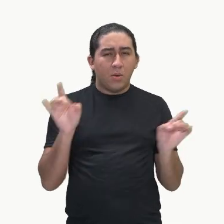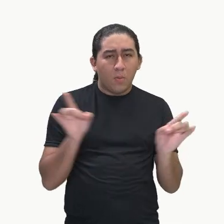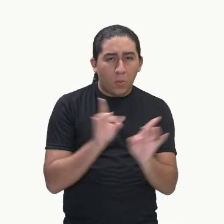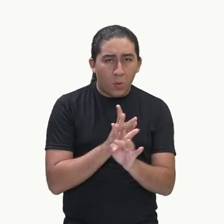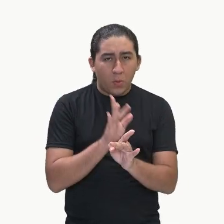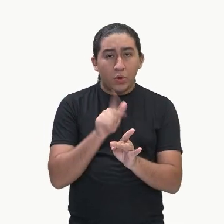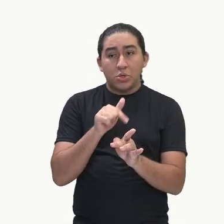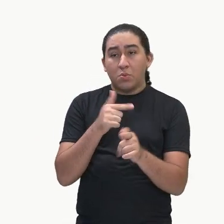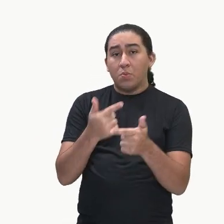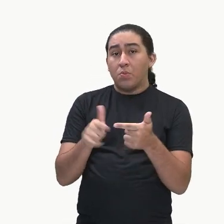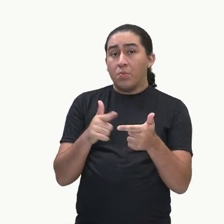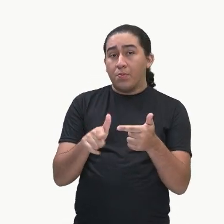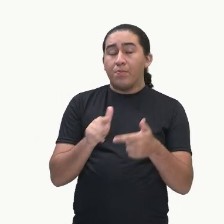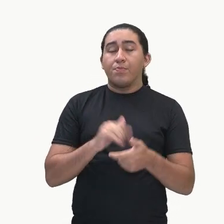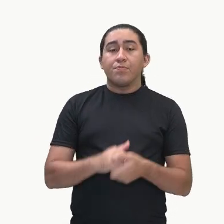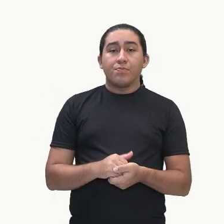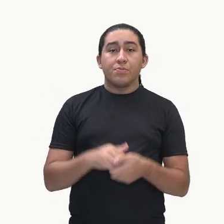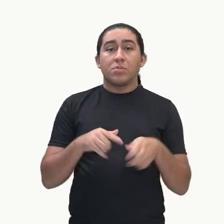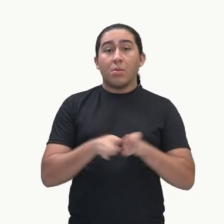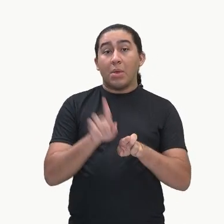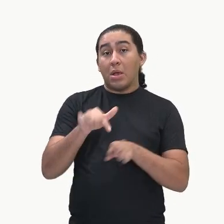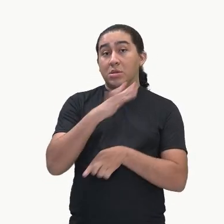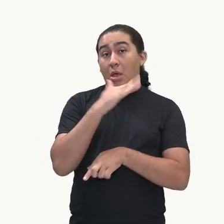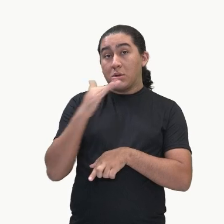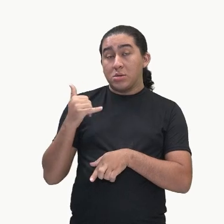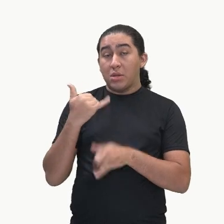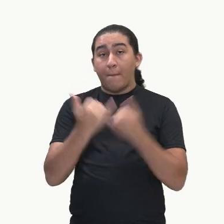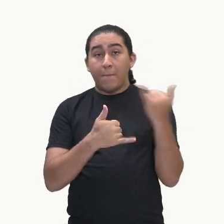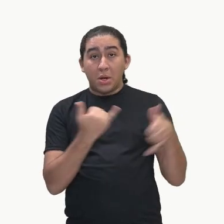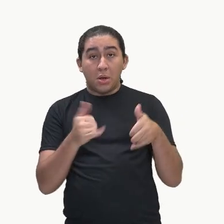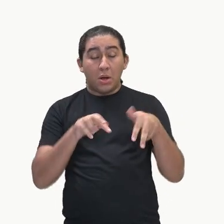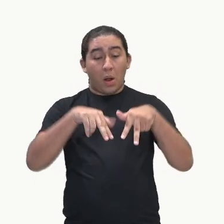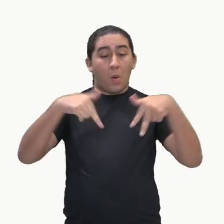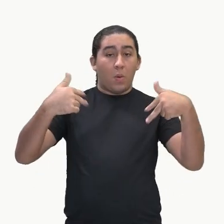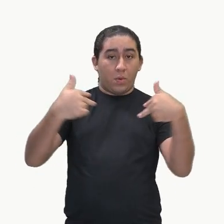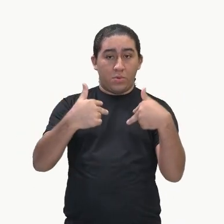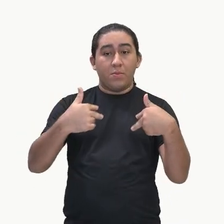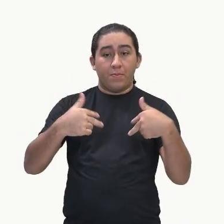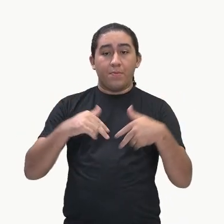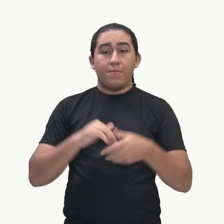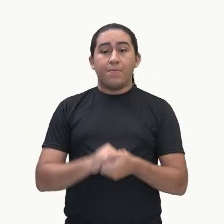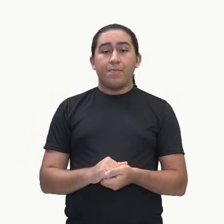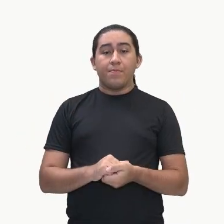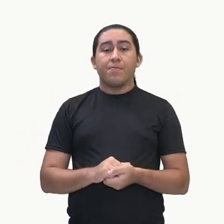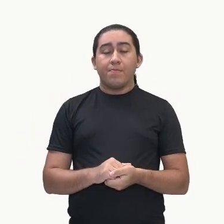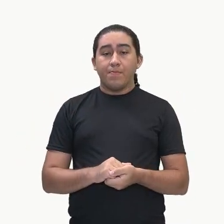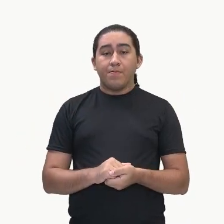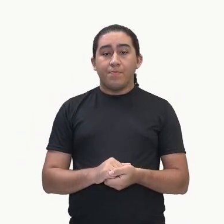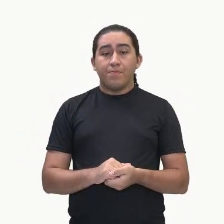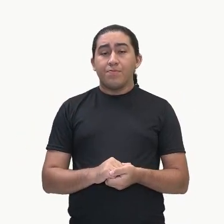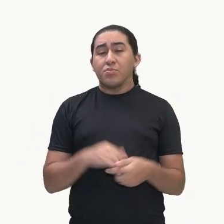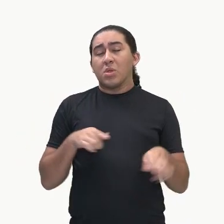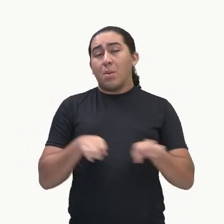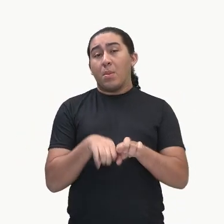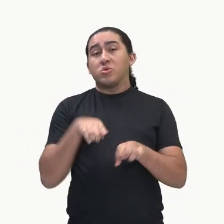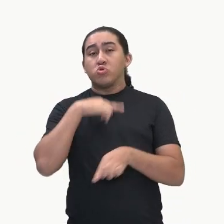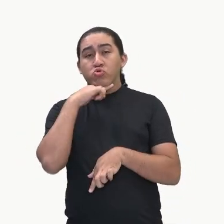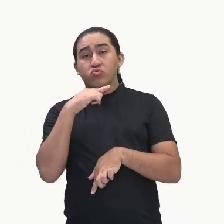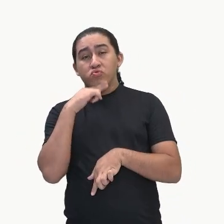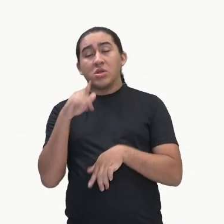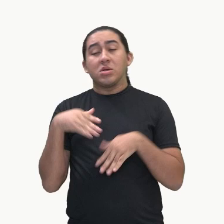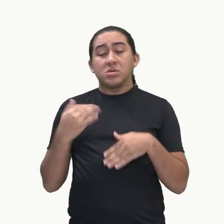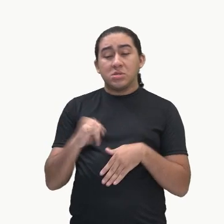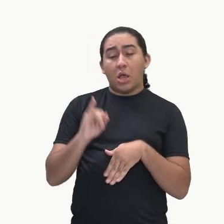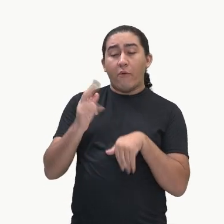que essa criança brinca nesta roda, aqui. Mas eu tenho dúvida, quando é que é um